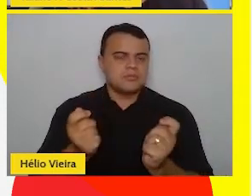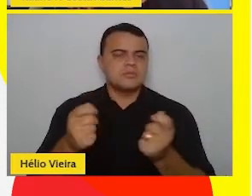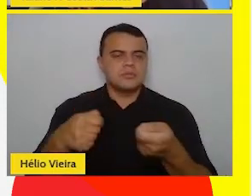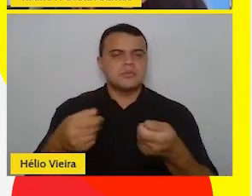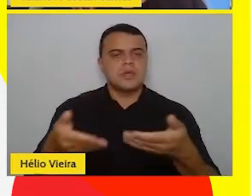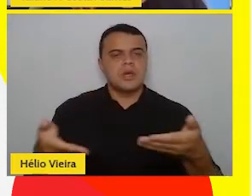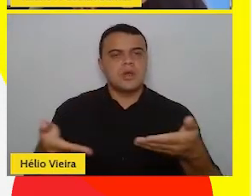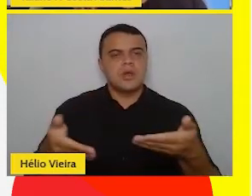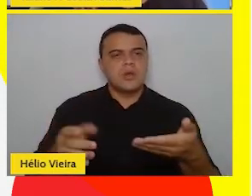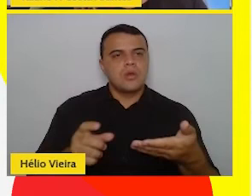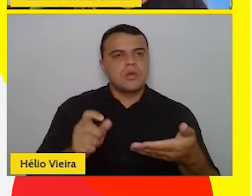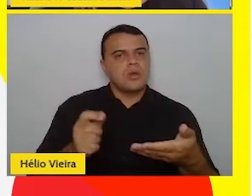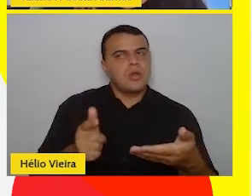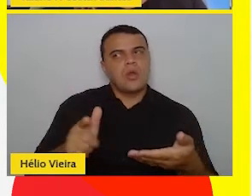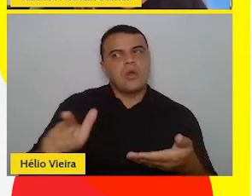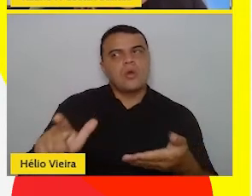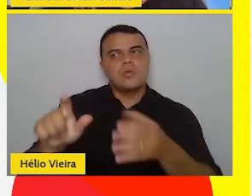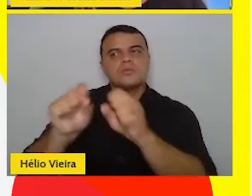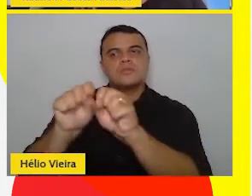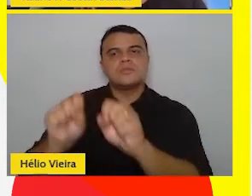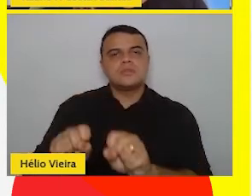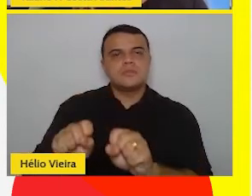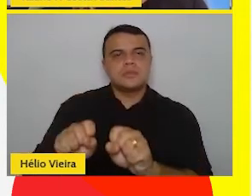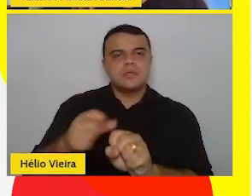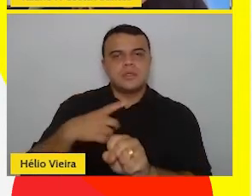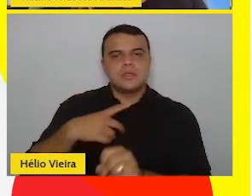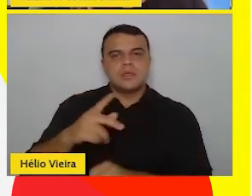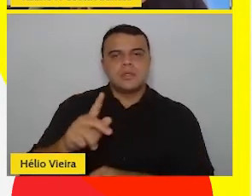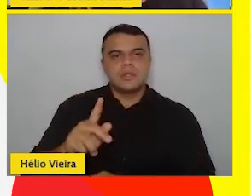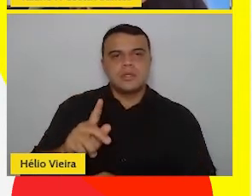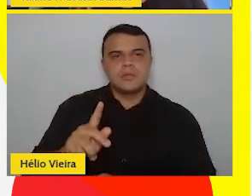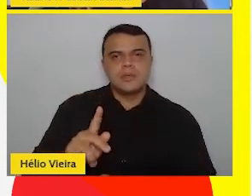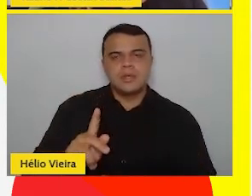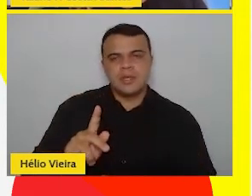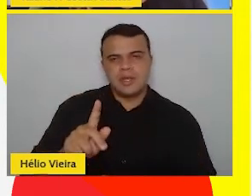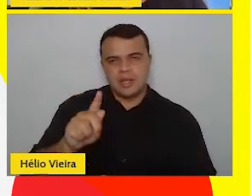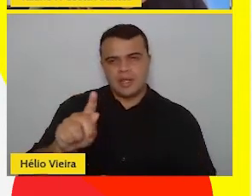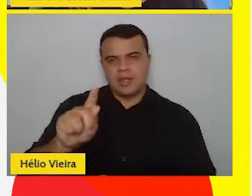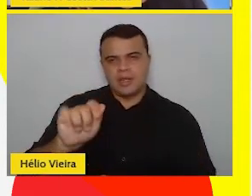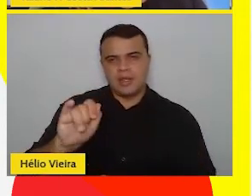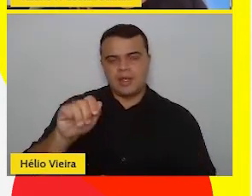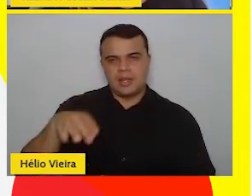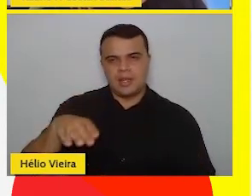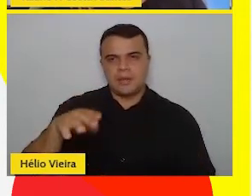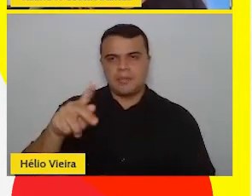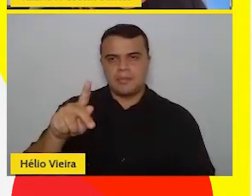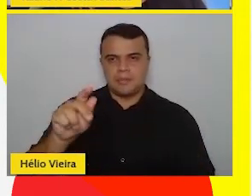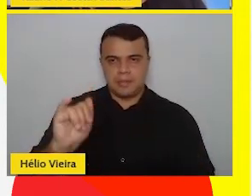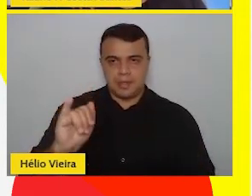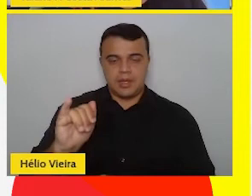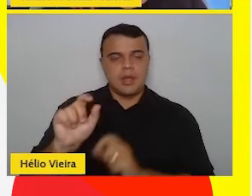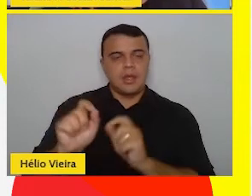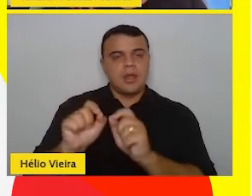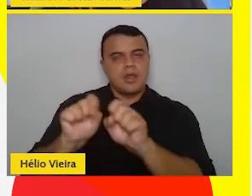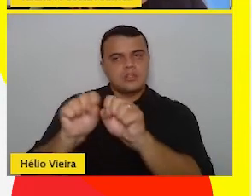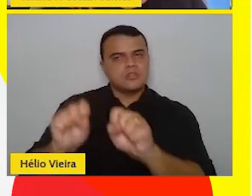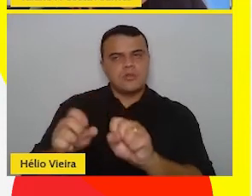alternativa de outro programa, chama GIMP. O GIMP é um programa de software